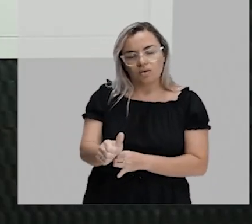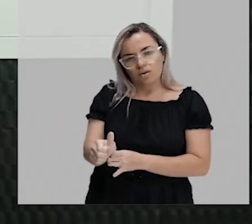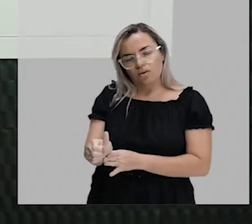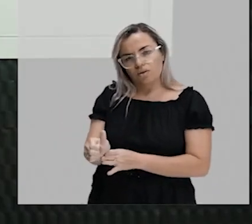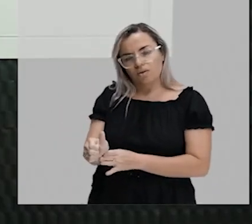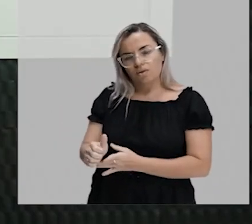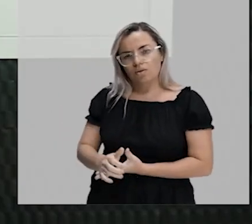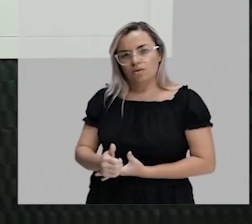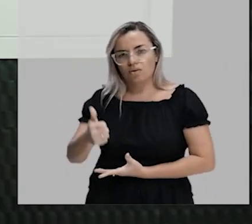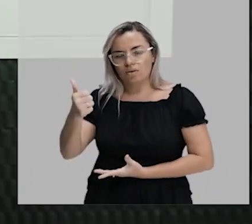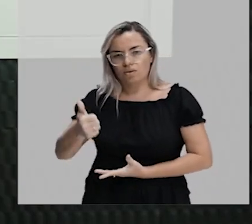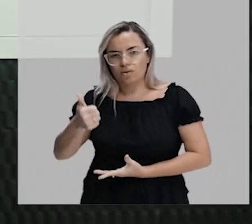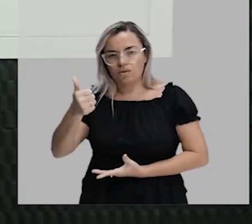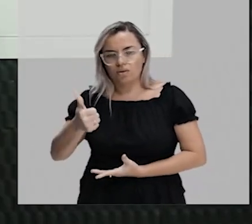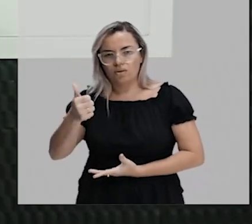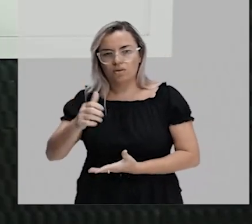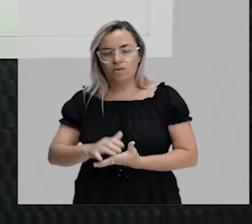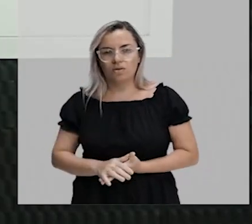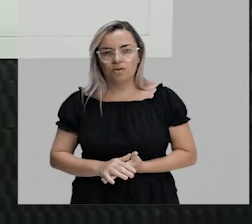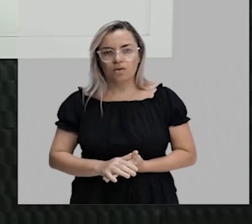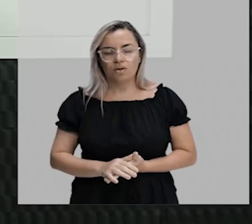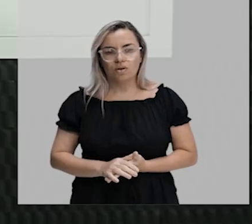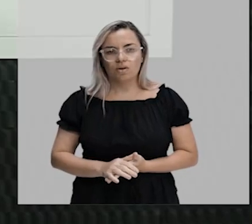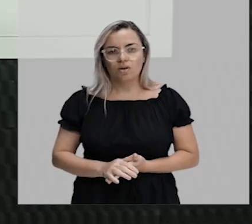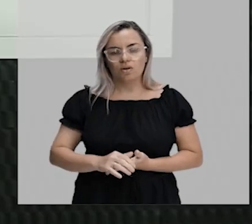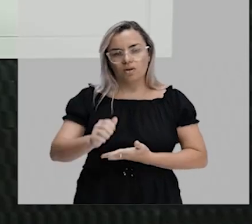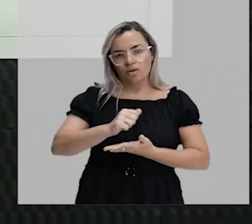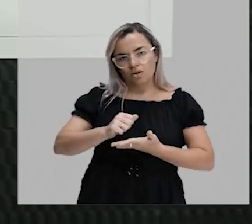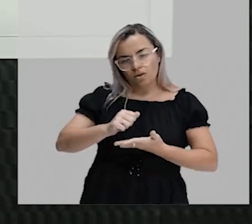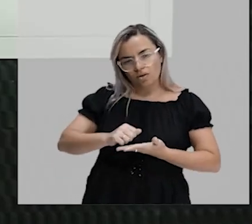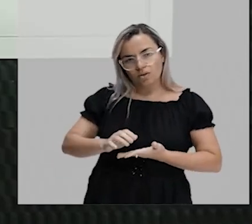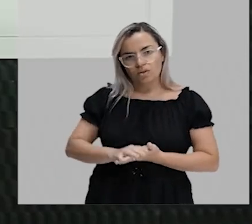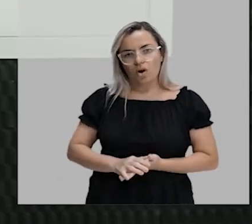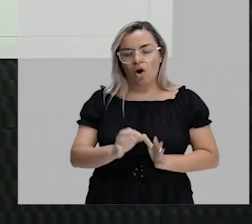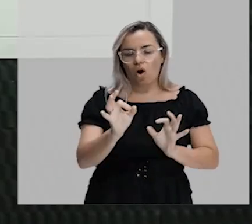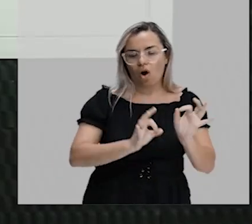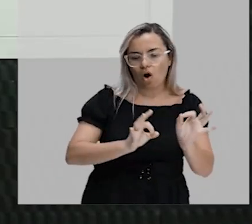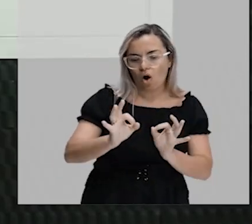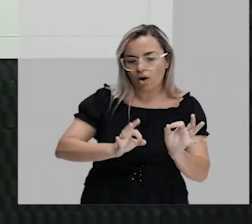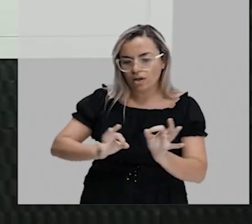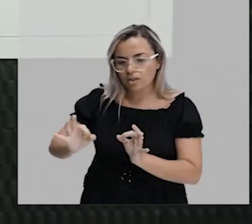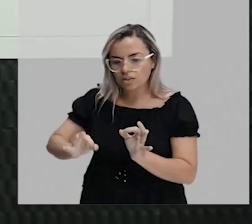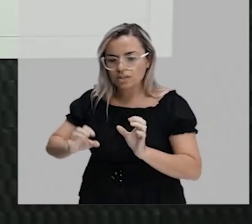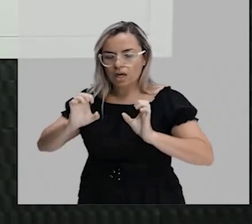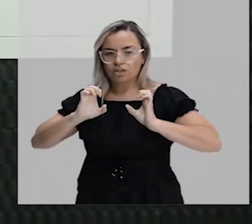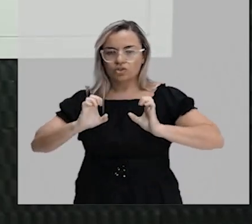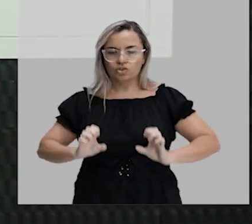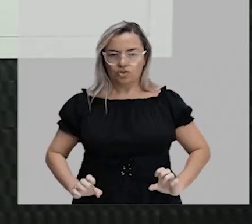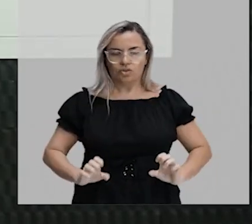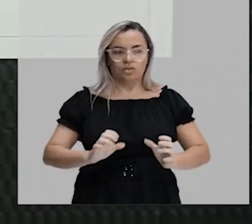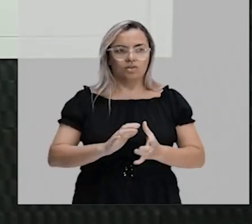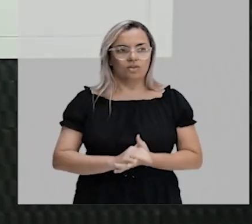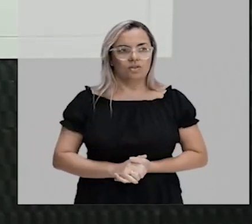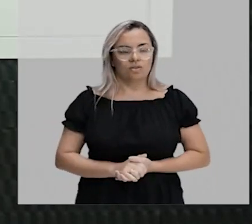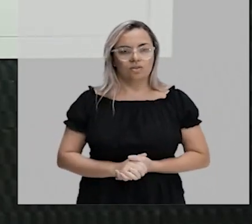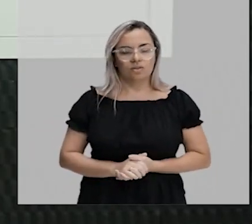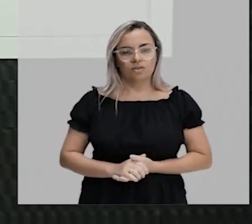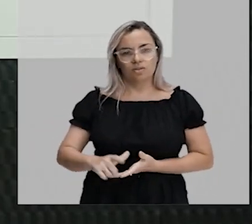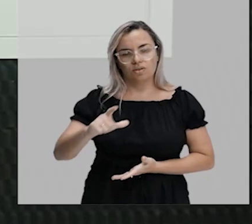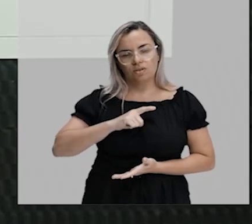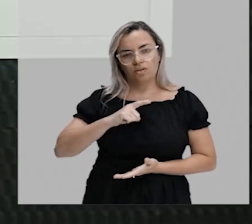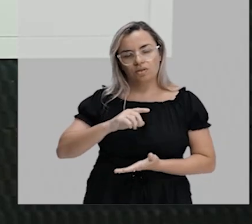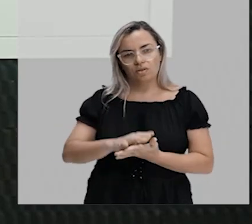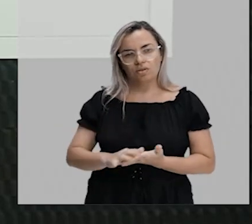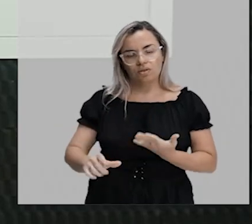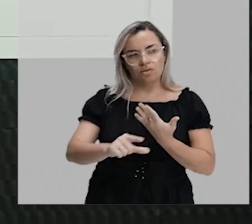grande primeiro compêndio de ética sistematizada, ok? Então aqui nós temos uma obra específica sobre